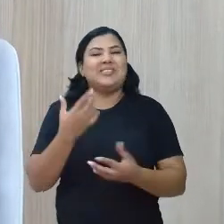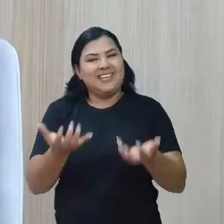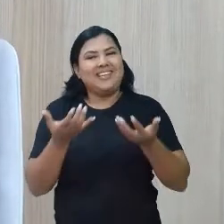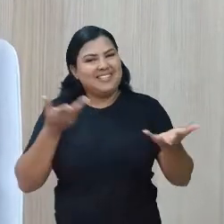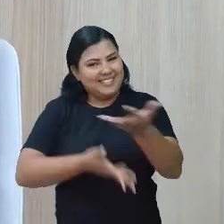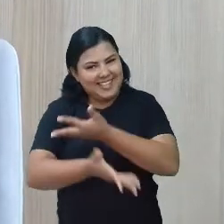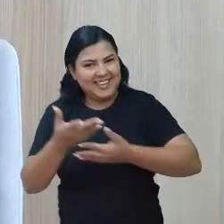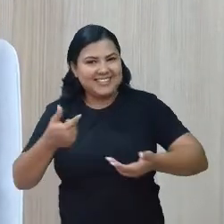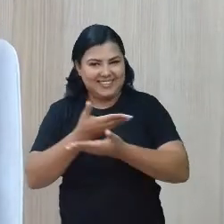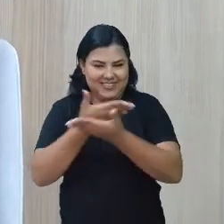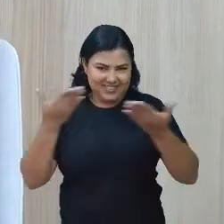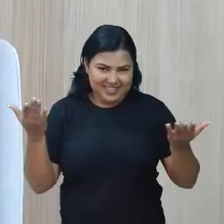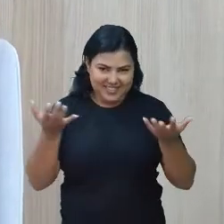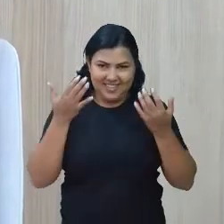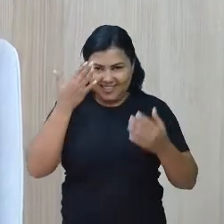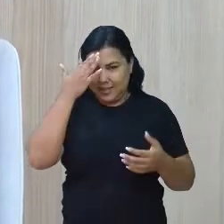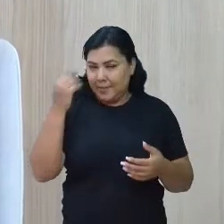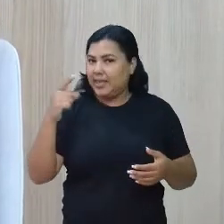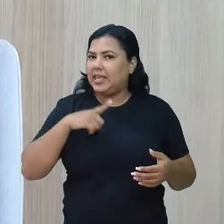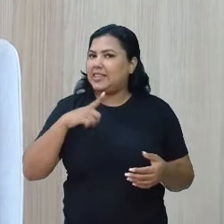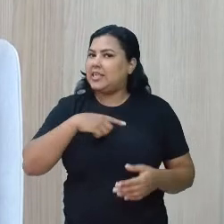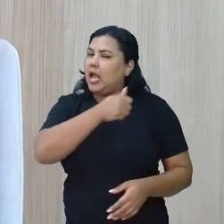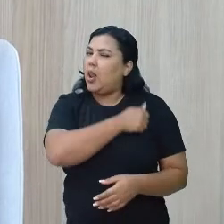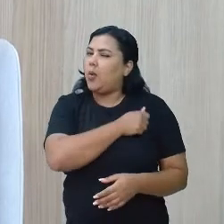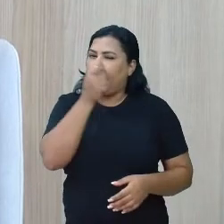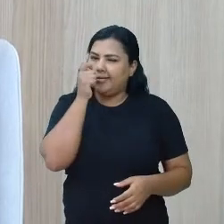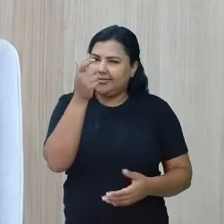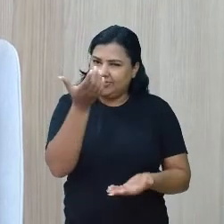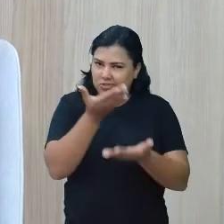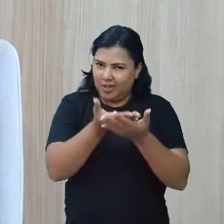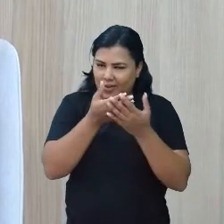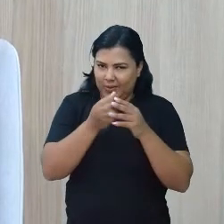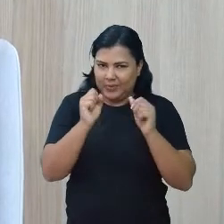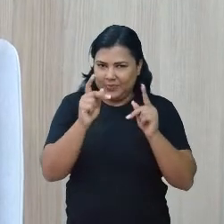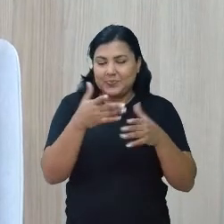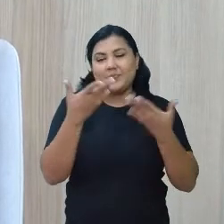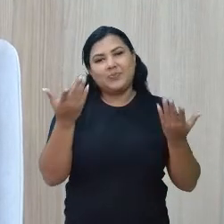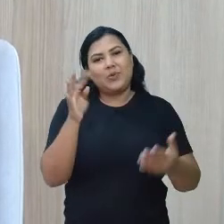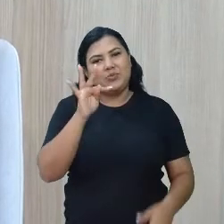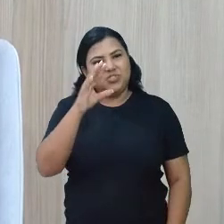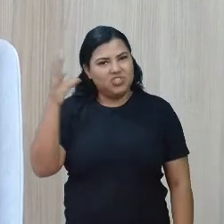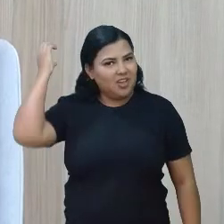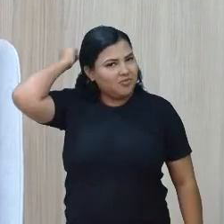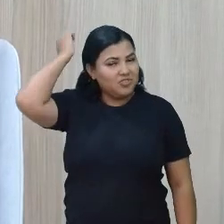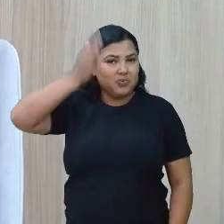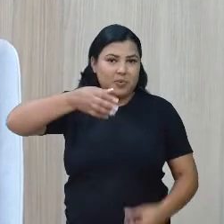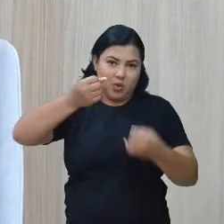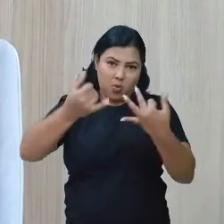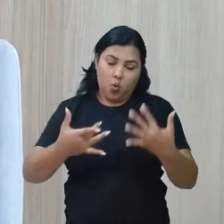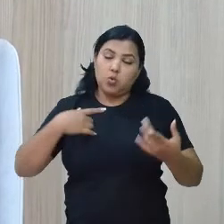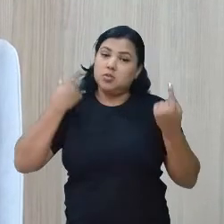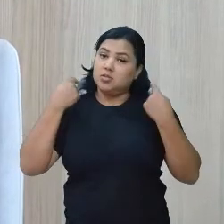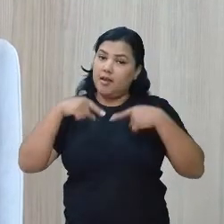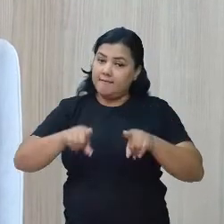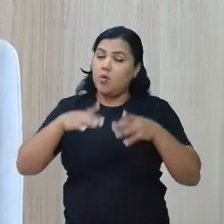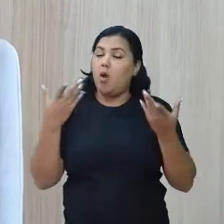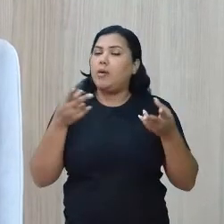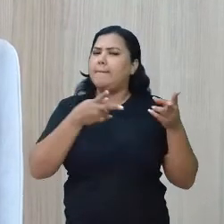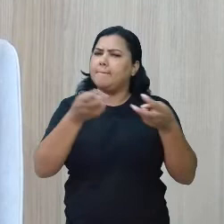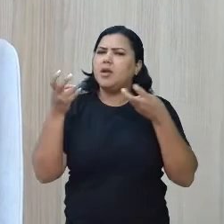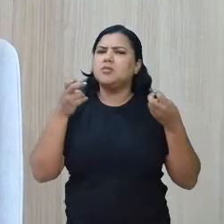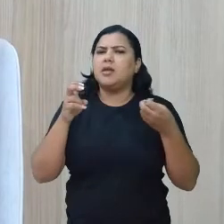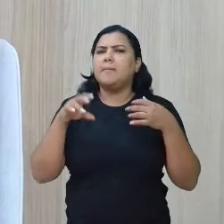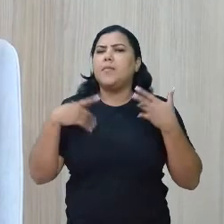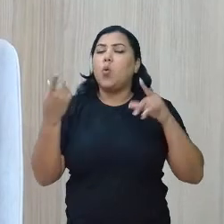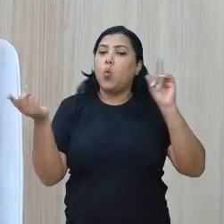interação, a gente quer saber que tem gente aí do outro lado assistindo a aula, tá bom, gente? Como o Tiago falou, o nosso próximo desafio agora é verificar